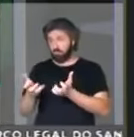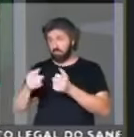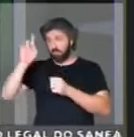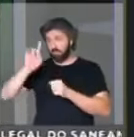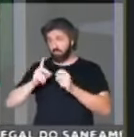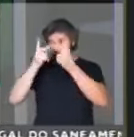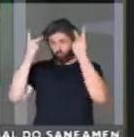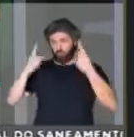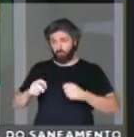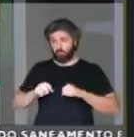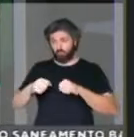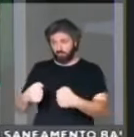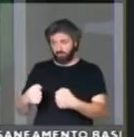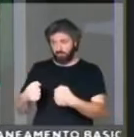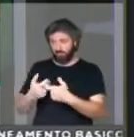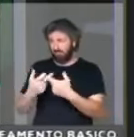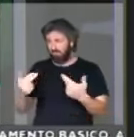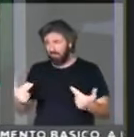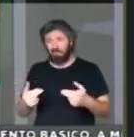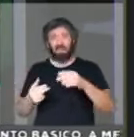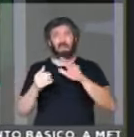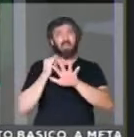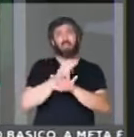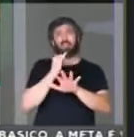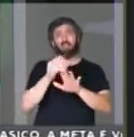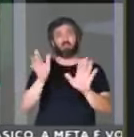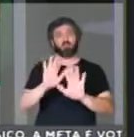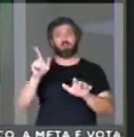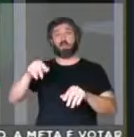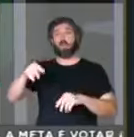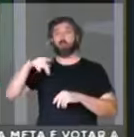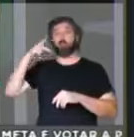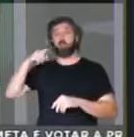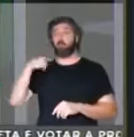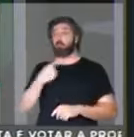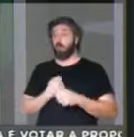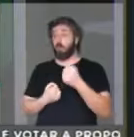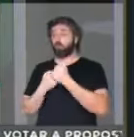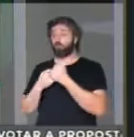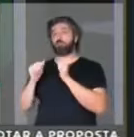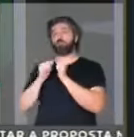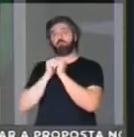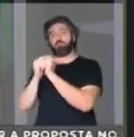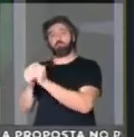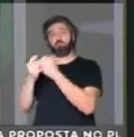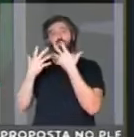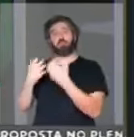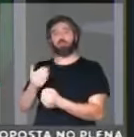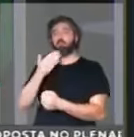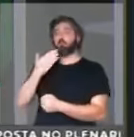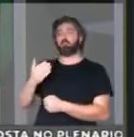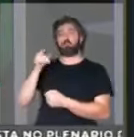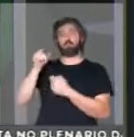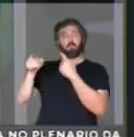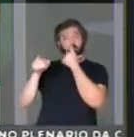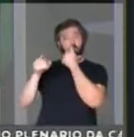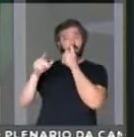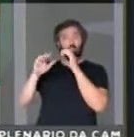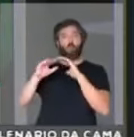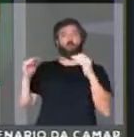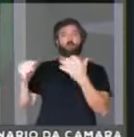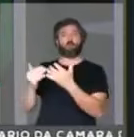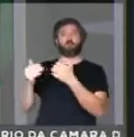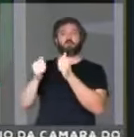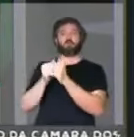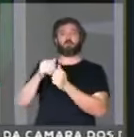humanos isso não é uma questão ideológica uma questão política para nos acompanhar nós queremos solicitar uma conferência